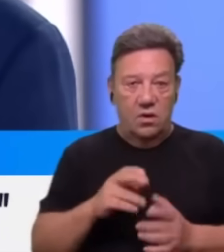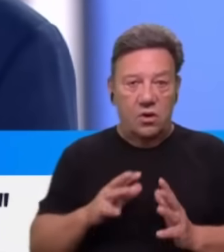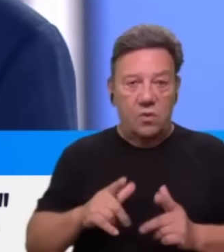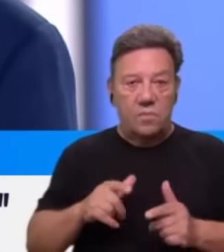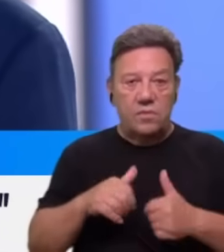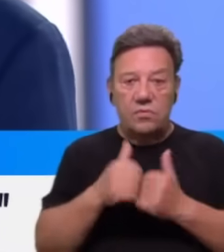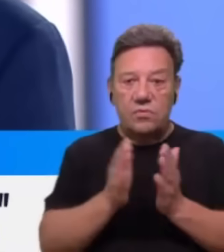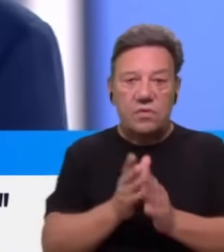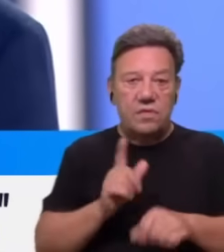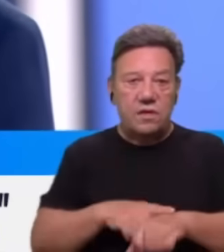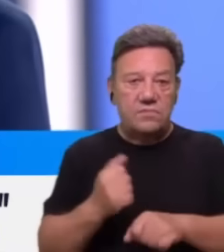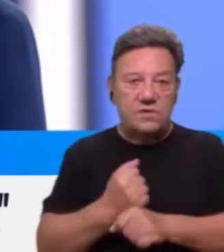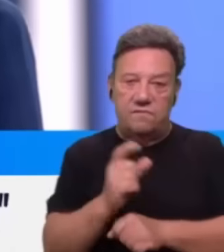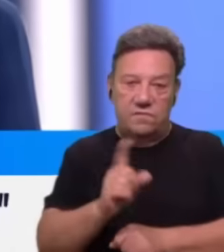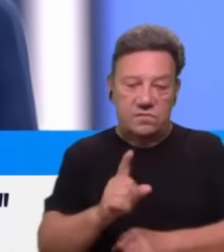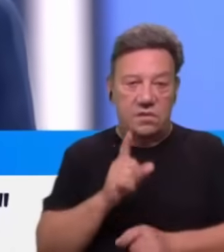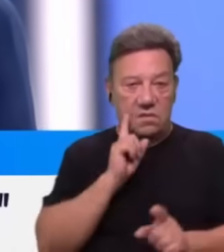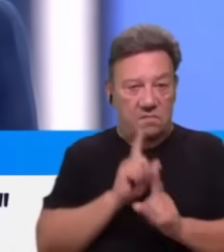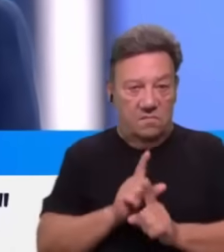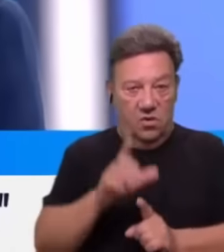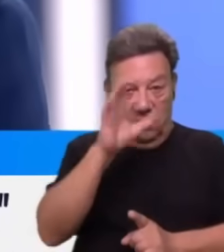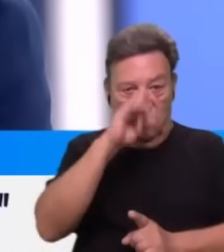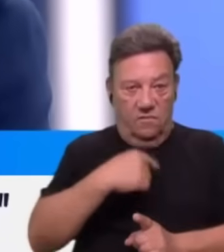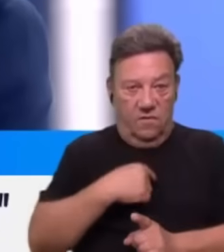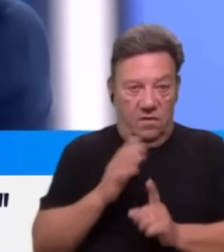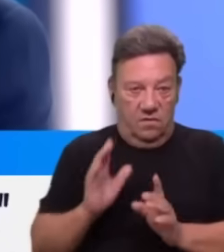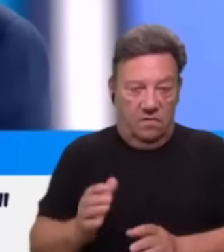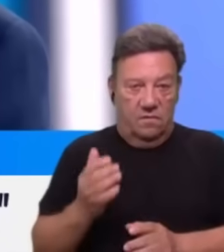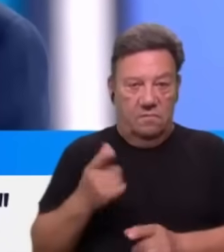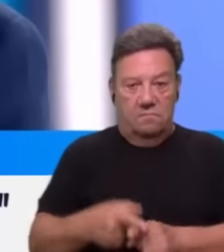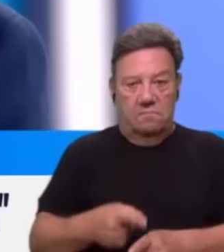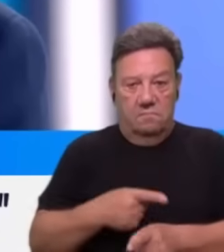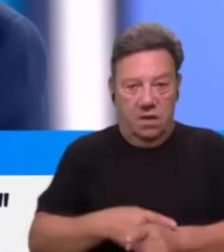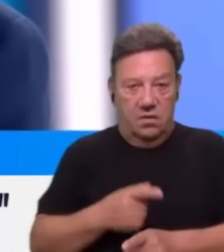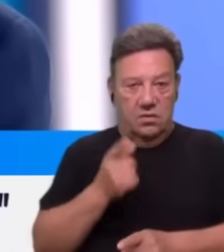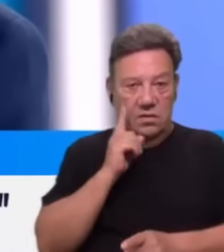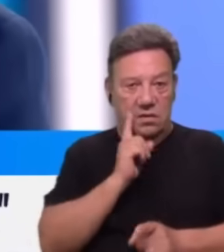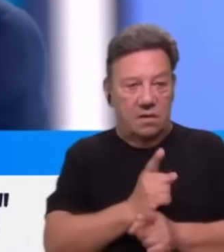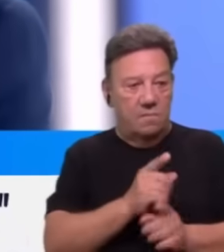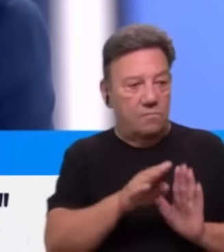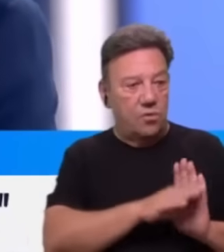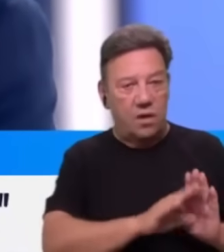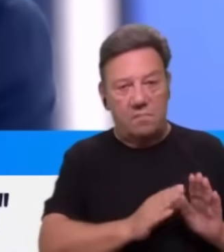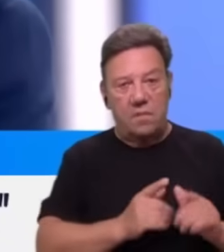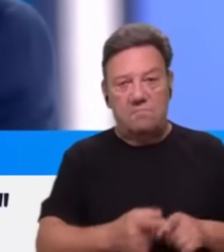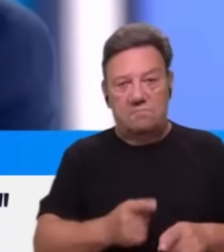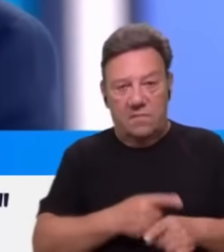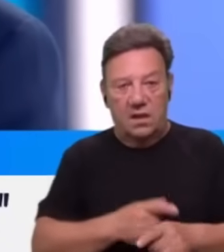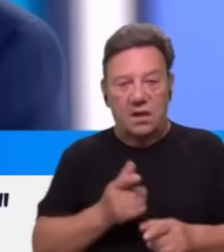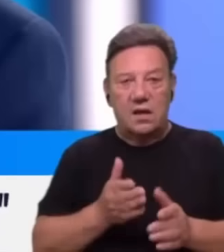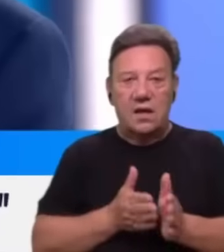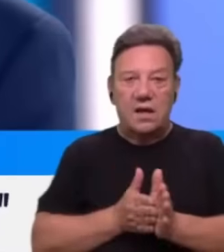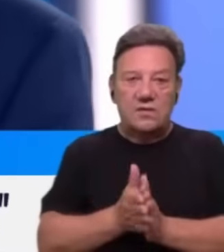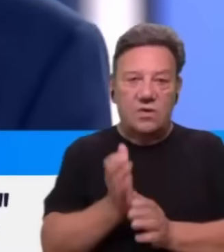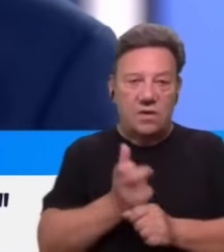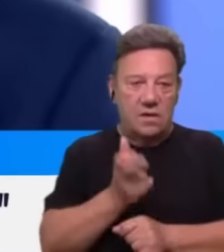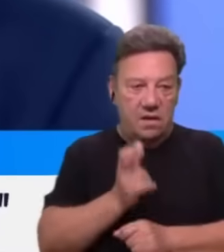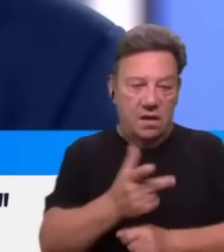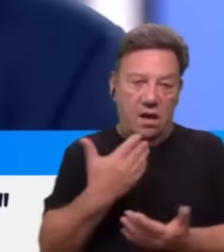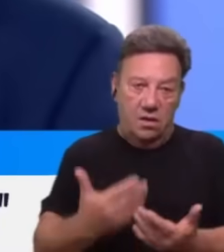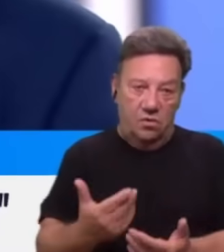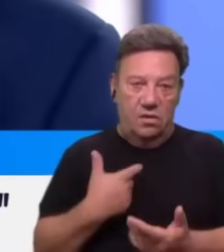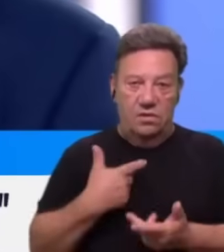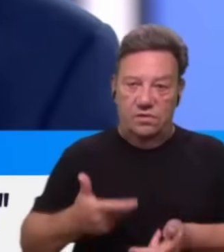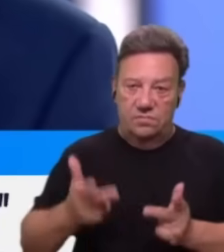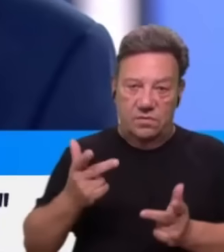integral do tempo de serviço ainda assim o governo foi mais longe do que estava no seu programa com o acelerador de carreiras está agora